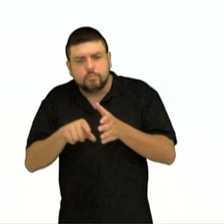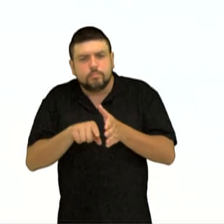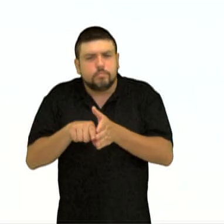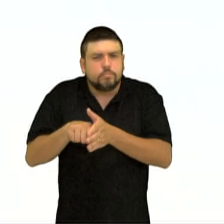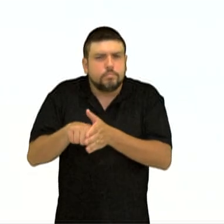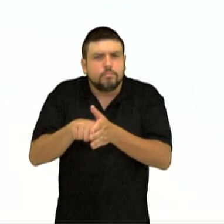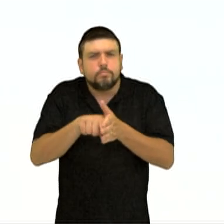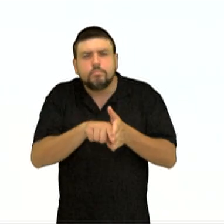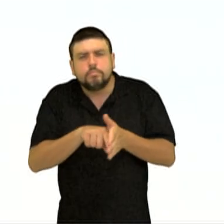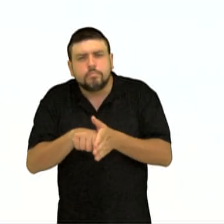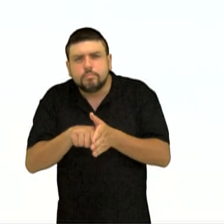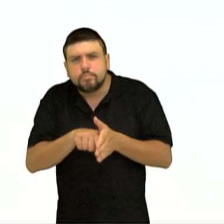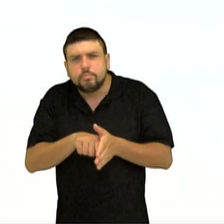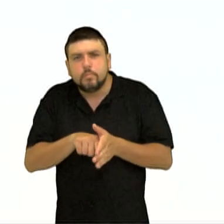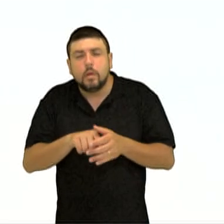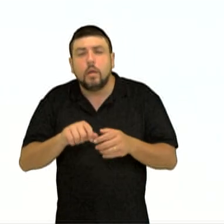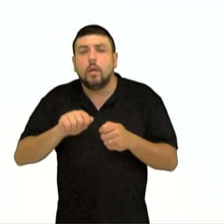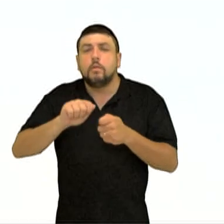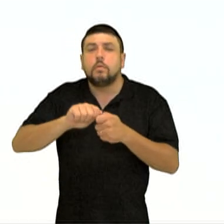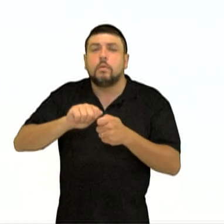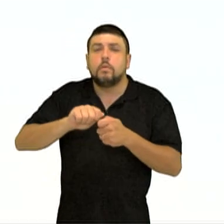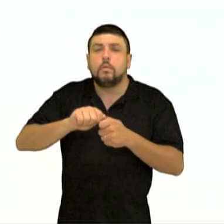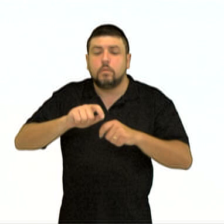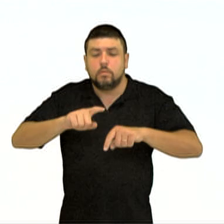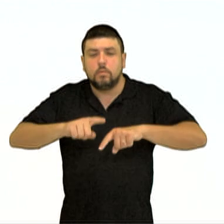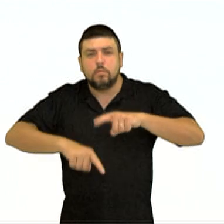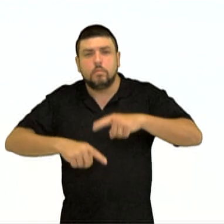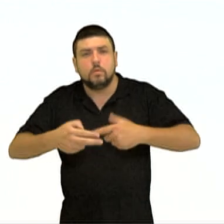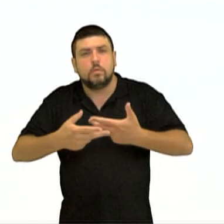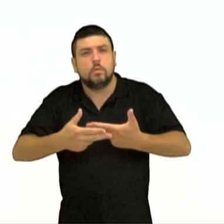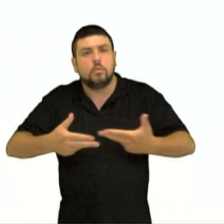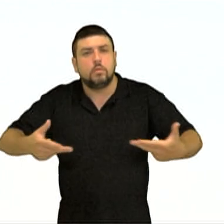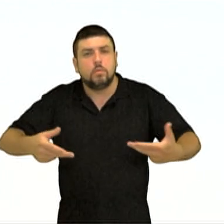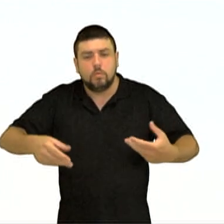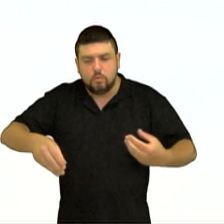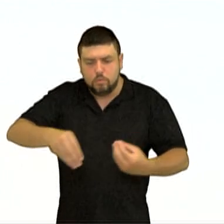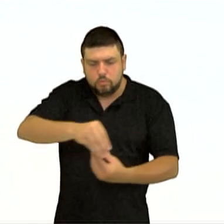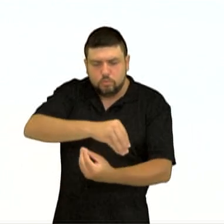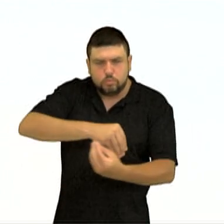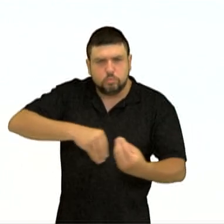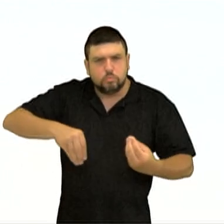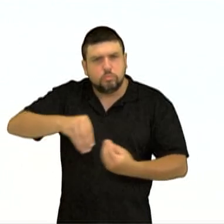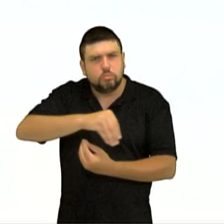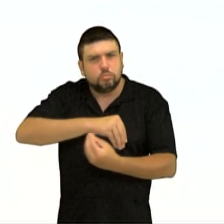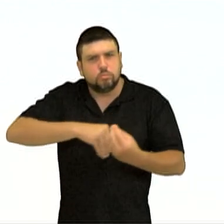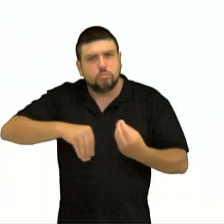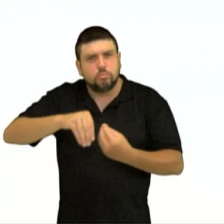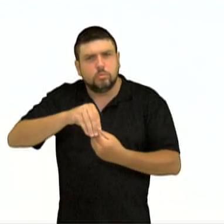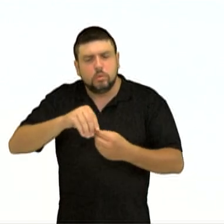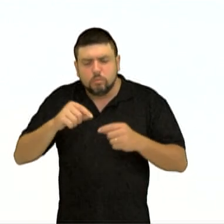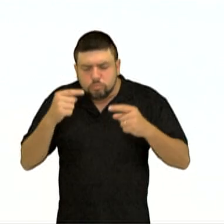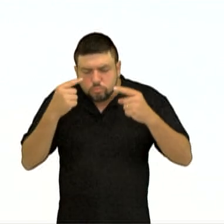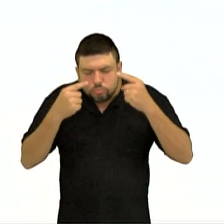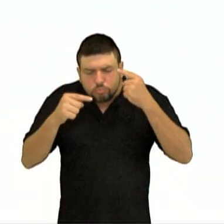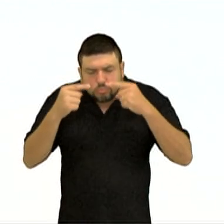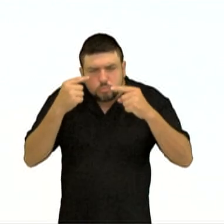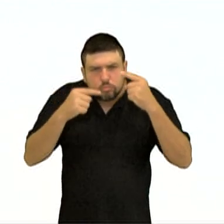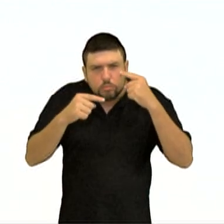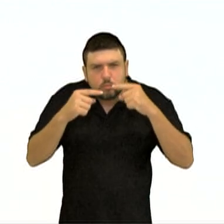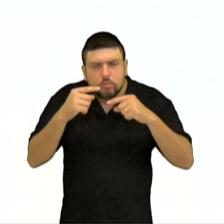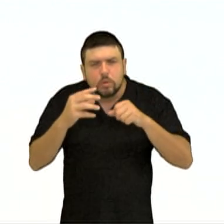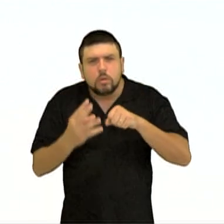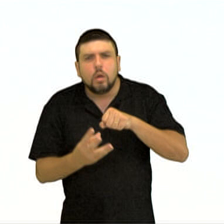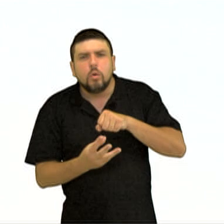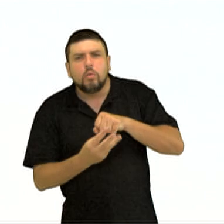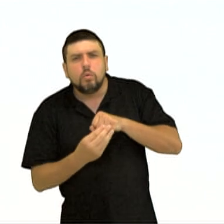pesquisadores que misturavam materiais em busca de conhecimento e riqueza.